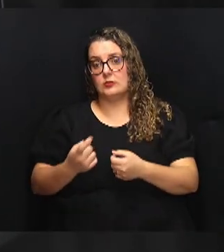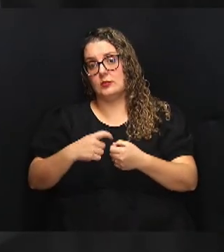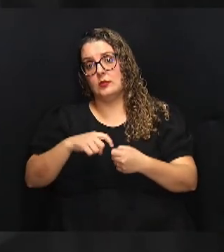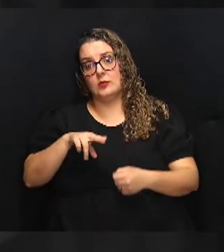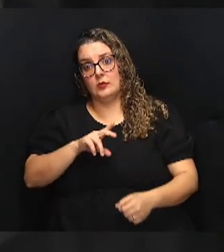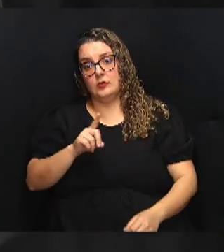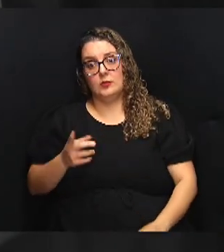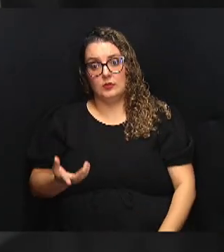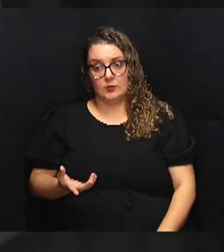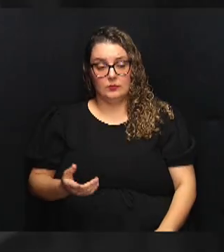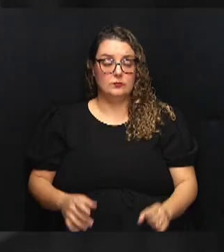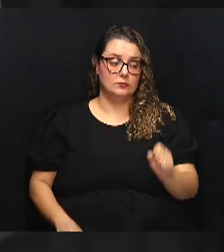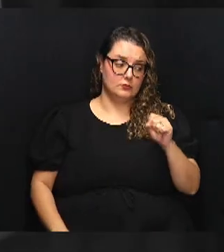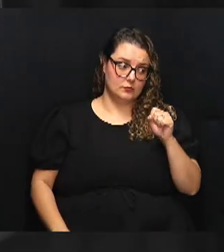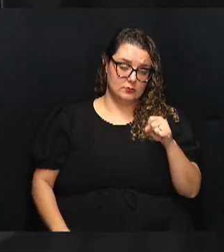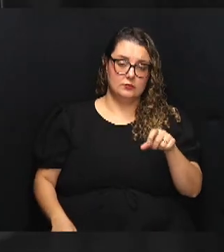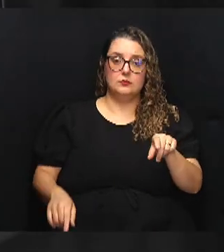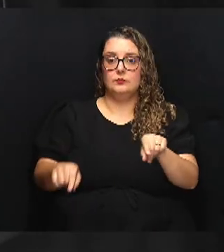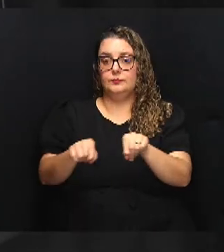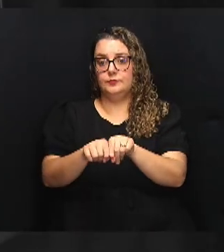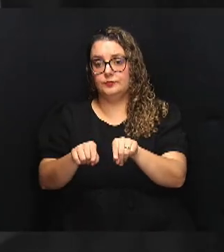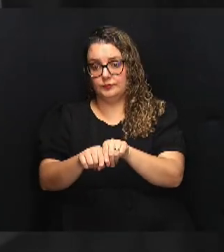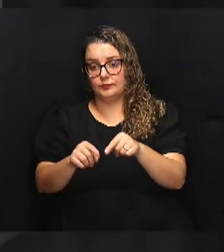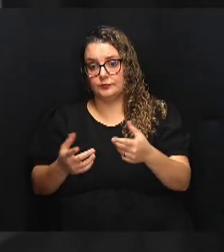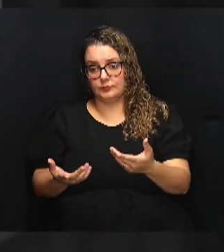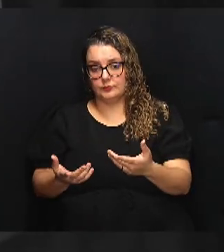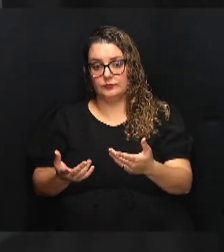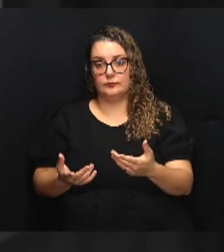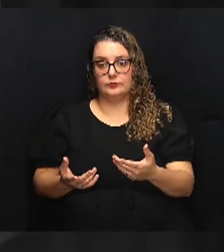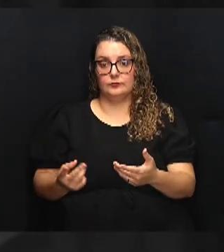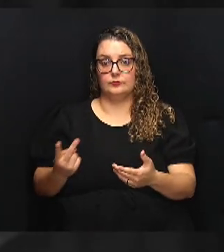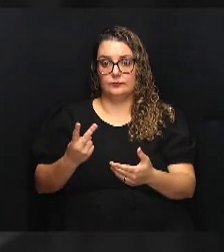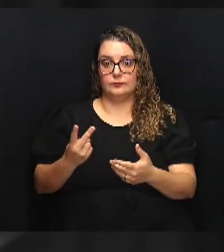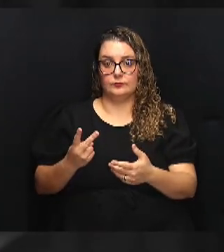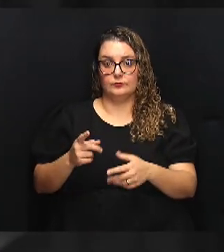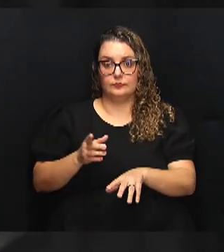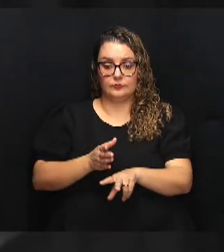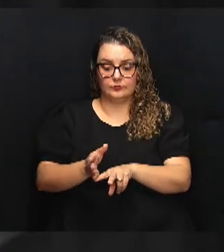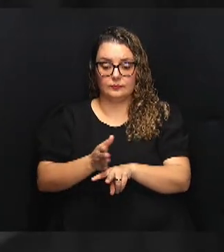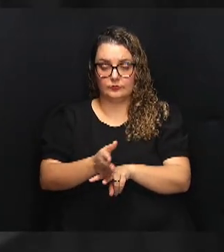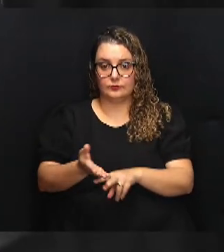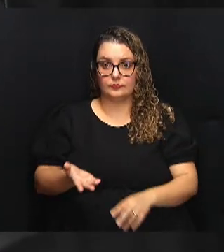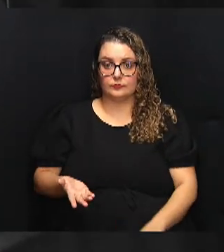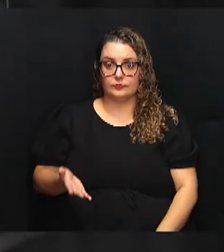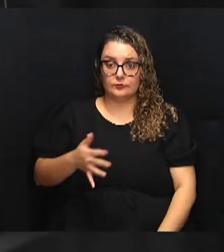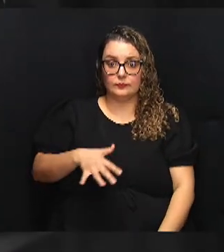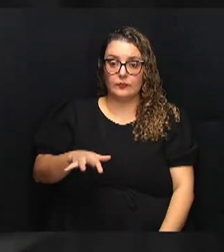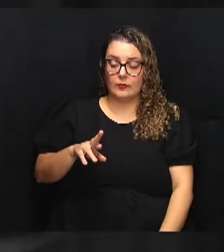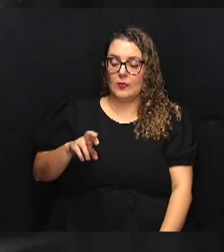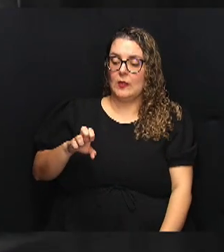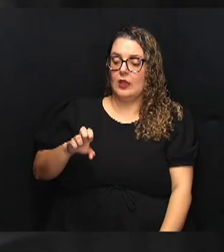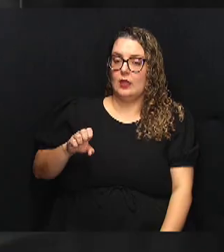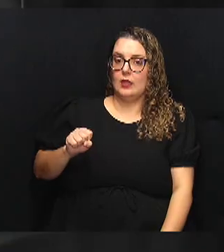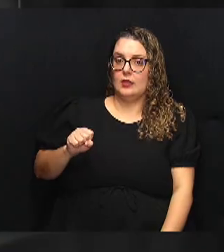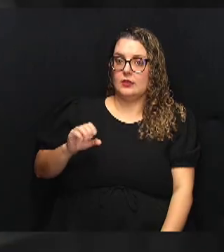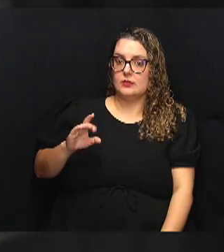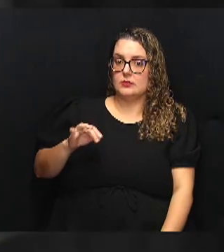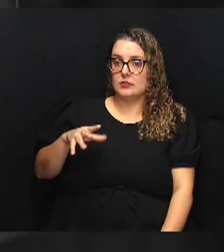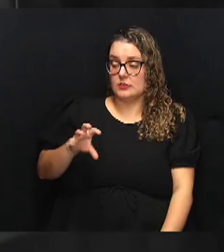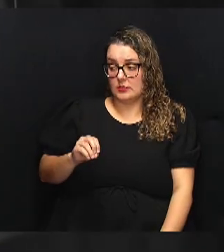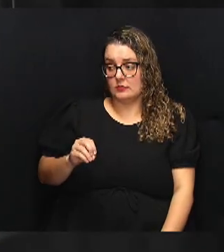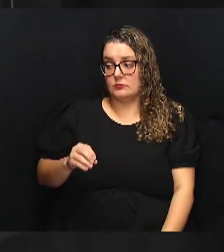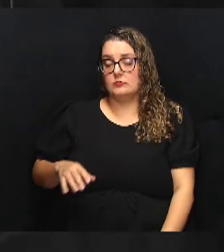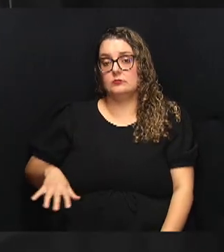se não. Uhum. E também, né, aí pegando a segunda vertente, essa parte da reinserção no mercado de trabalho.